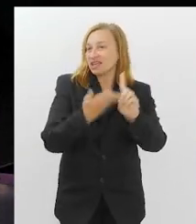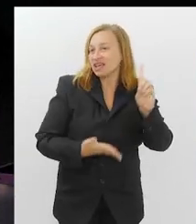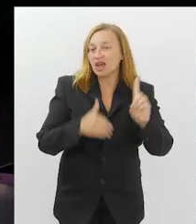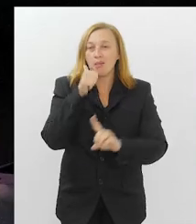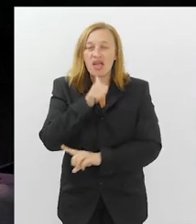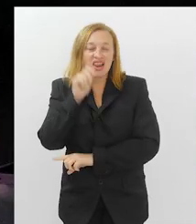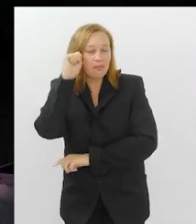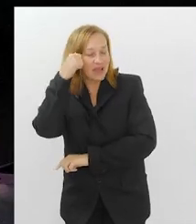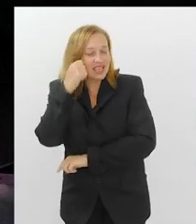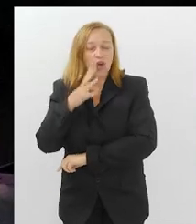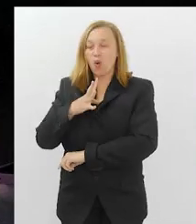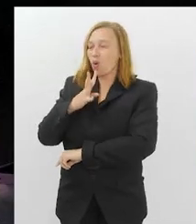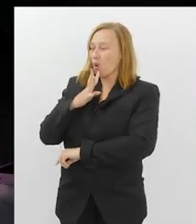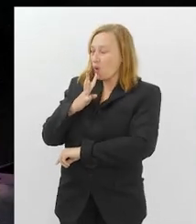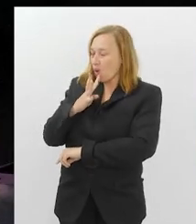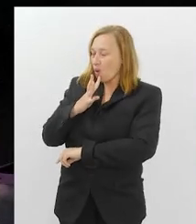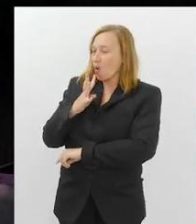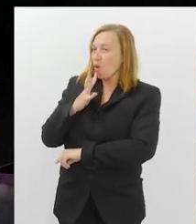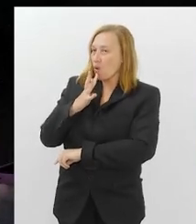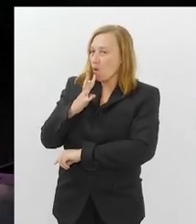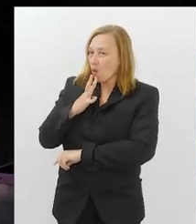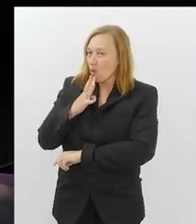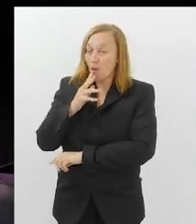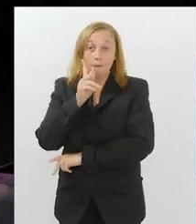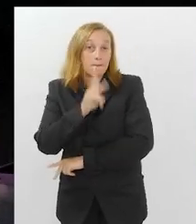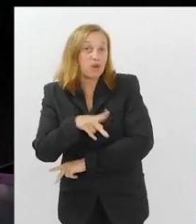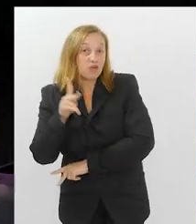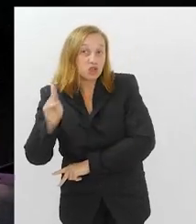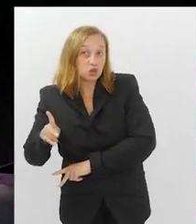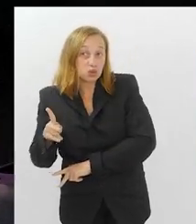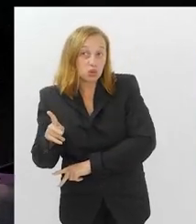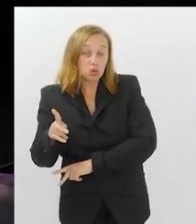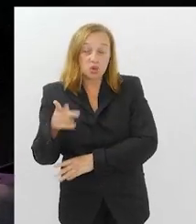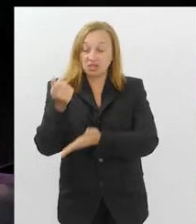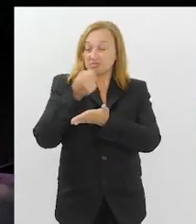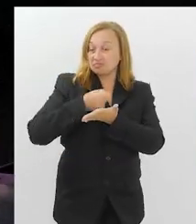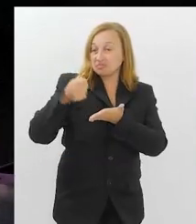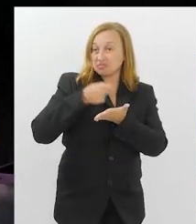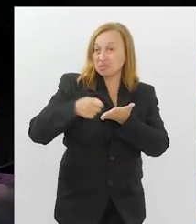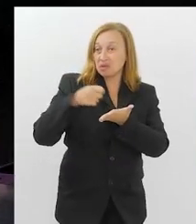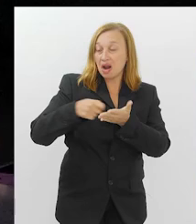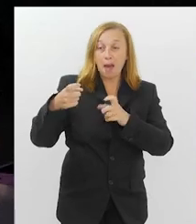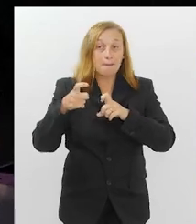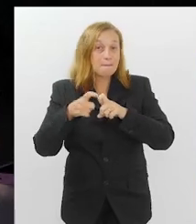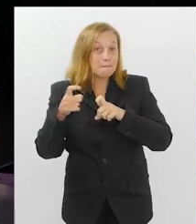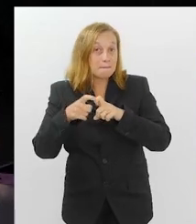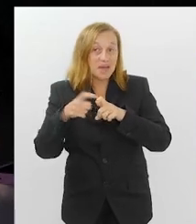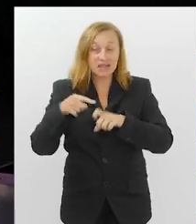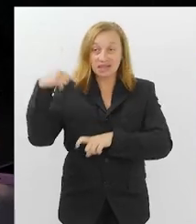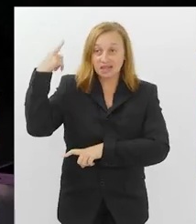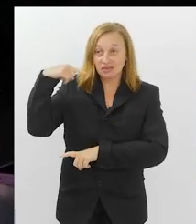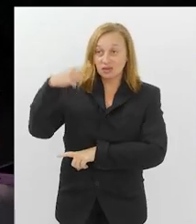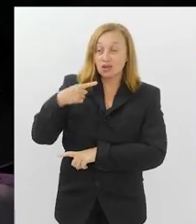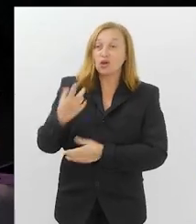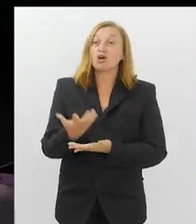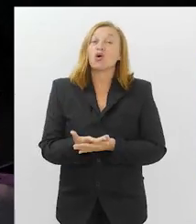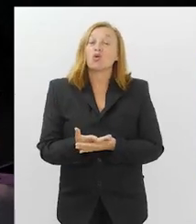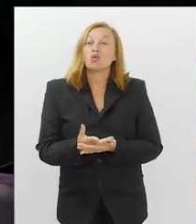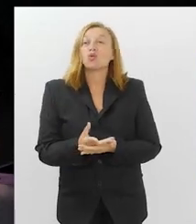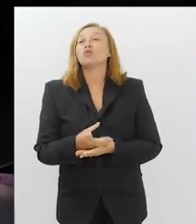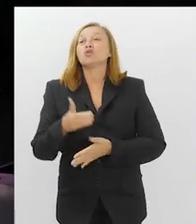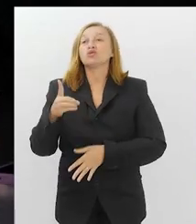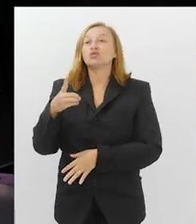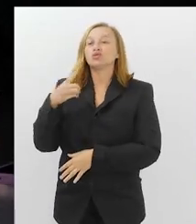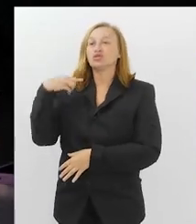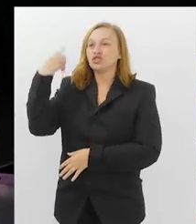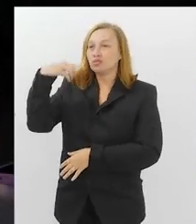mulheres pretas que eu conheço, que são empreendedoras, que são professoras, que são médicas, advogadas, os deputados da casa que